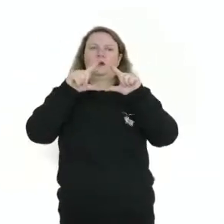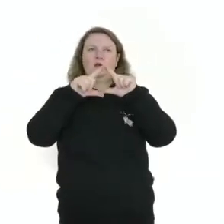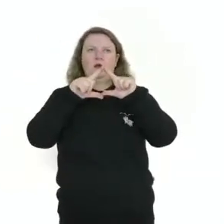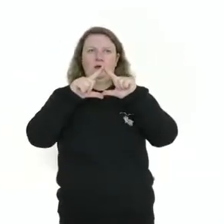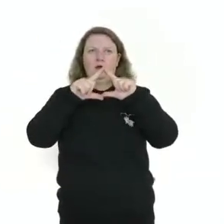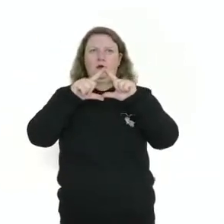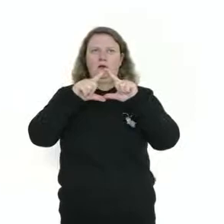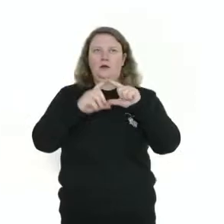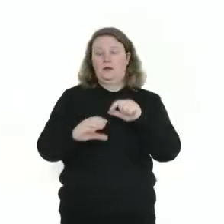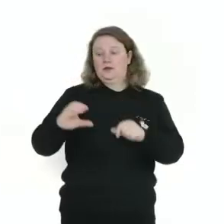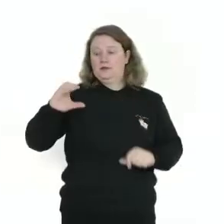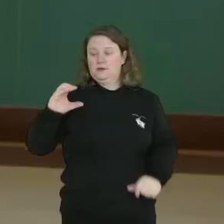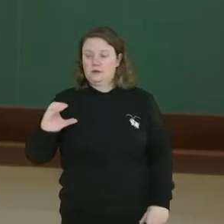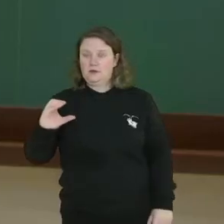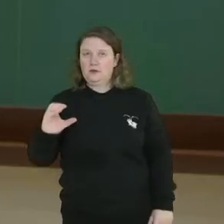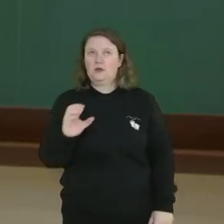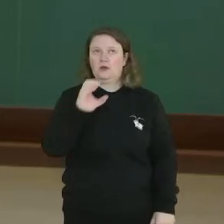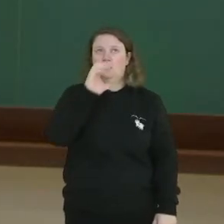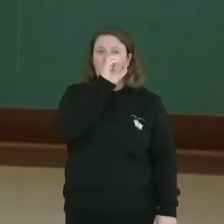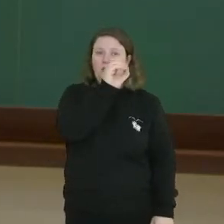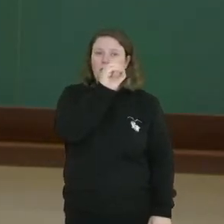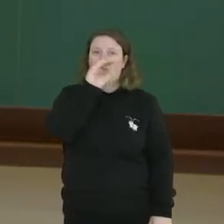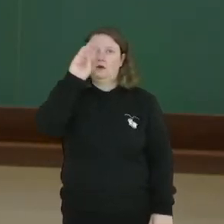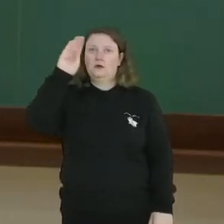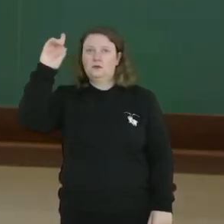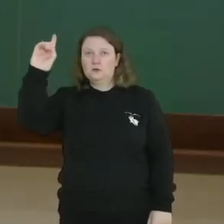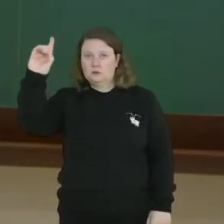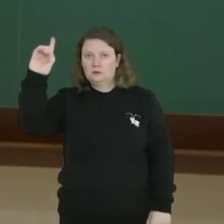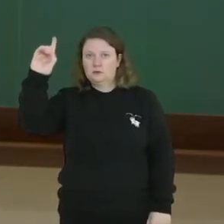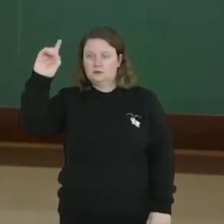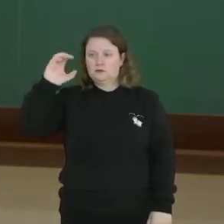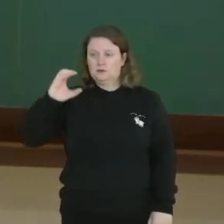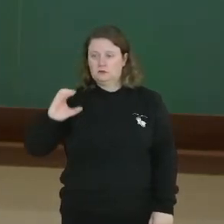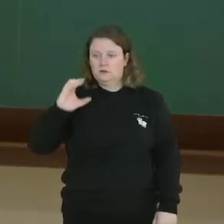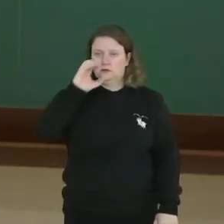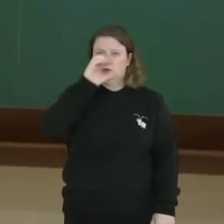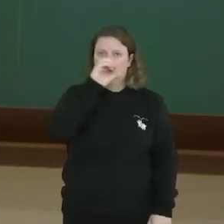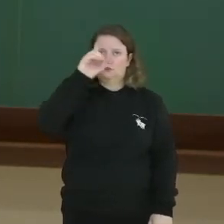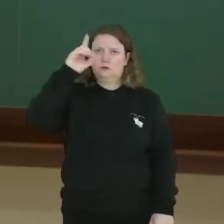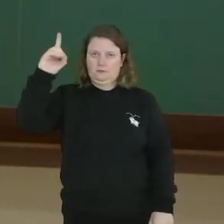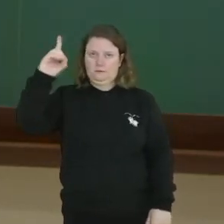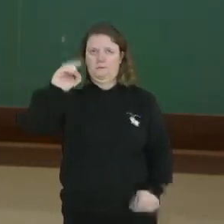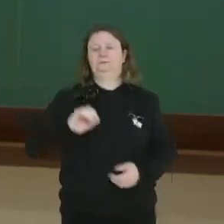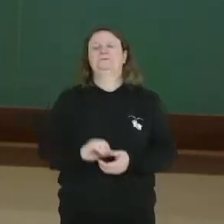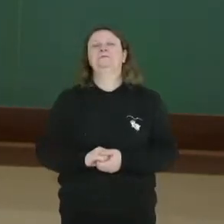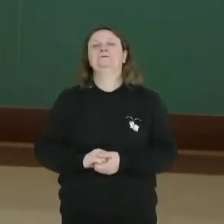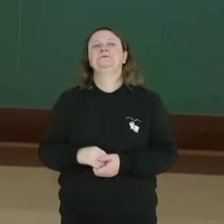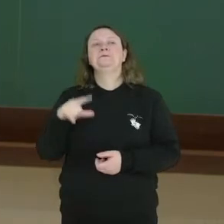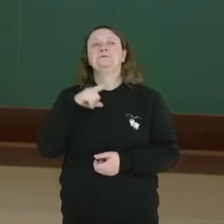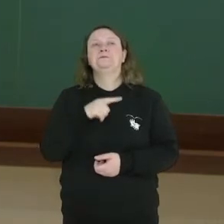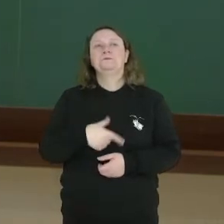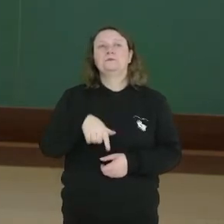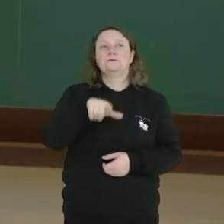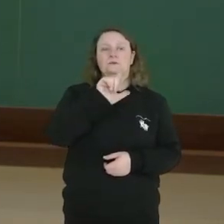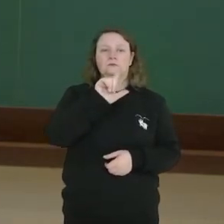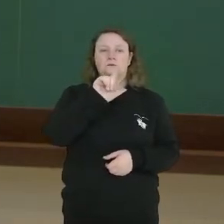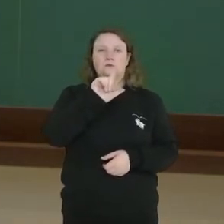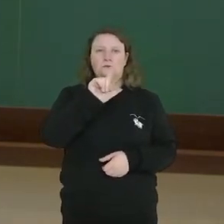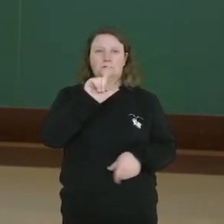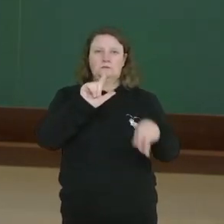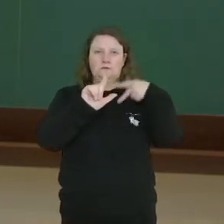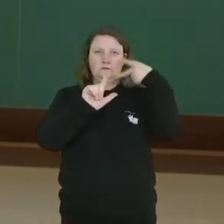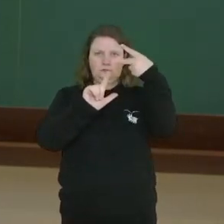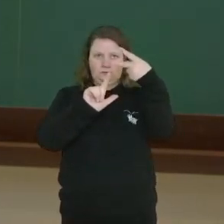desenho. C. O, D, ok? Então eu tenho L ao quadrado, que é a